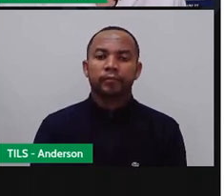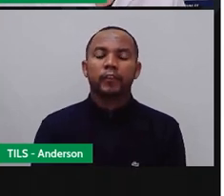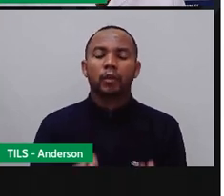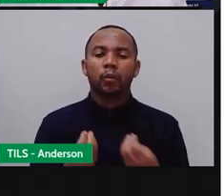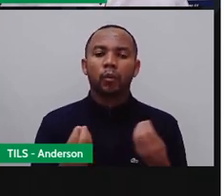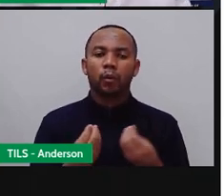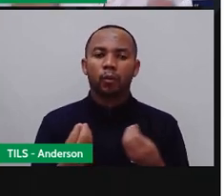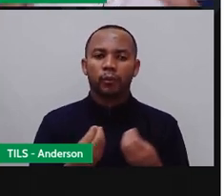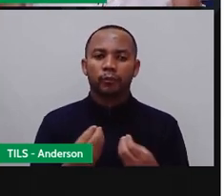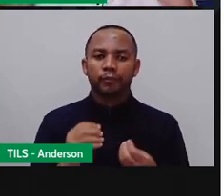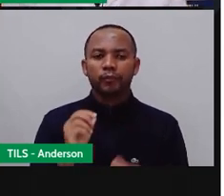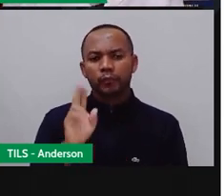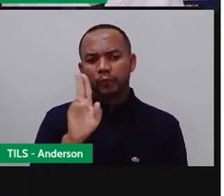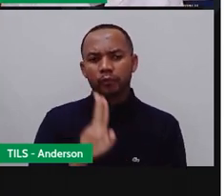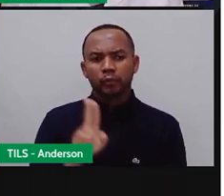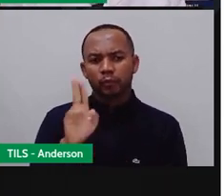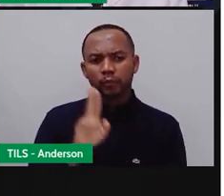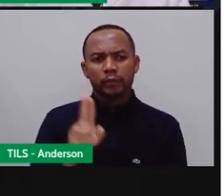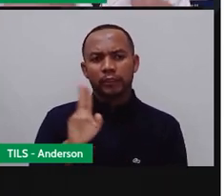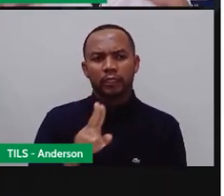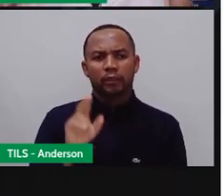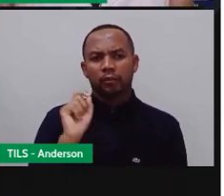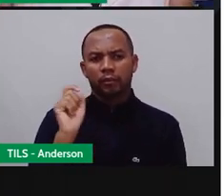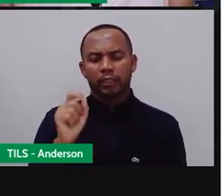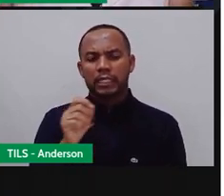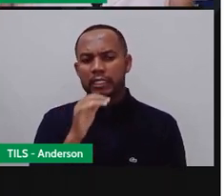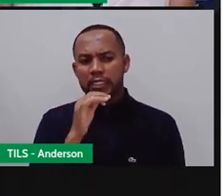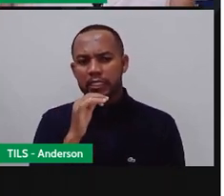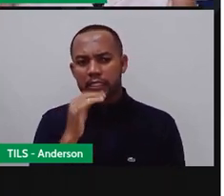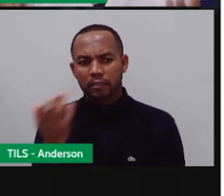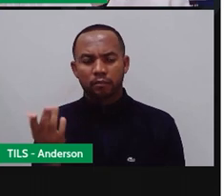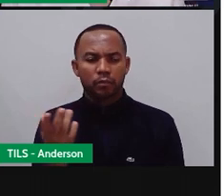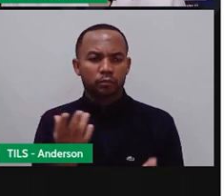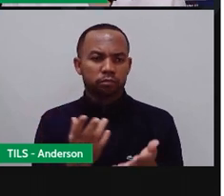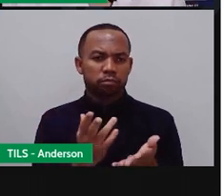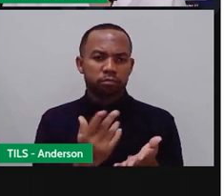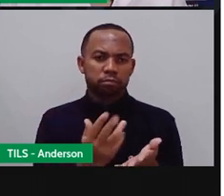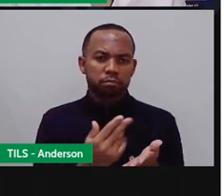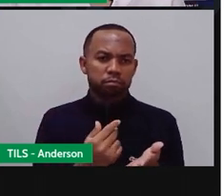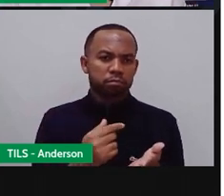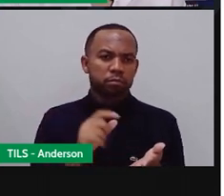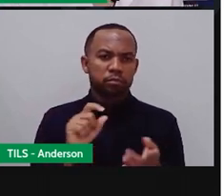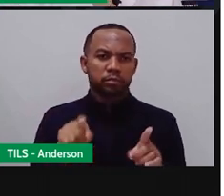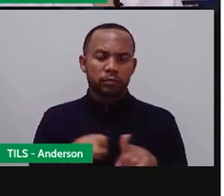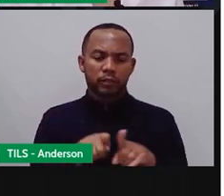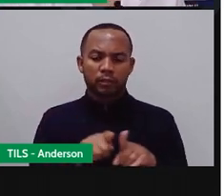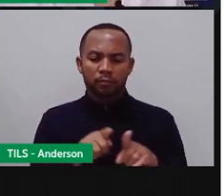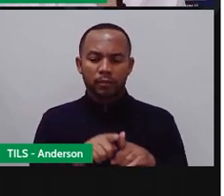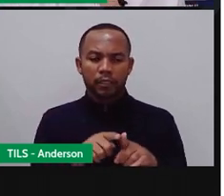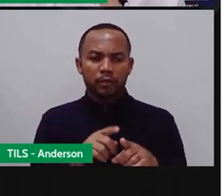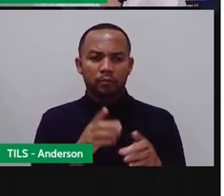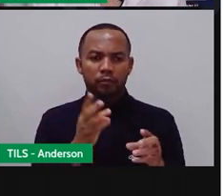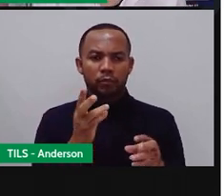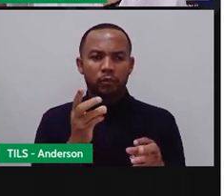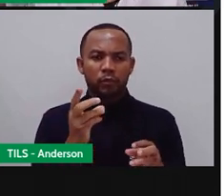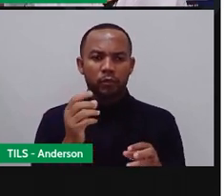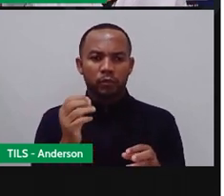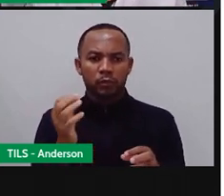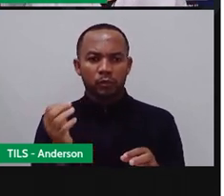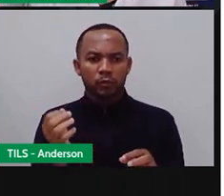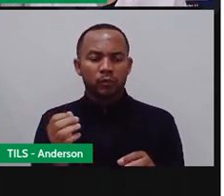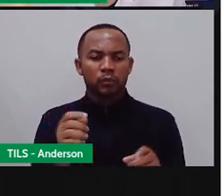como a gente pode usar um aba com a gente pode utilizar aí uns palitinhos com o a